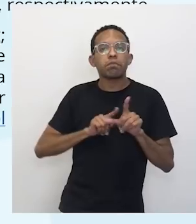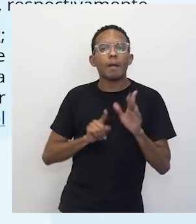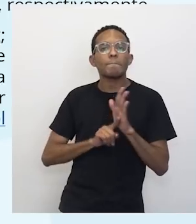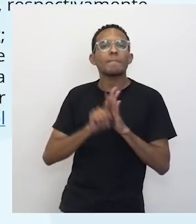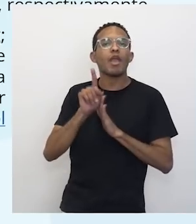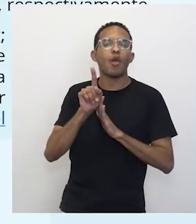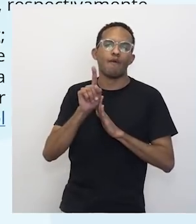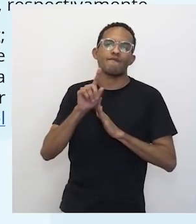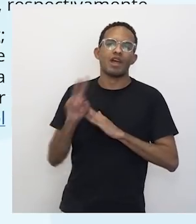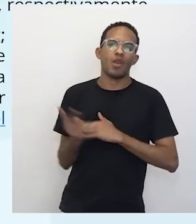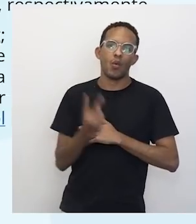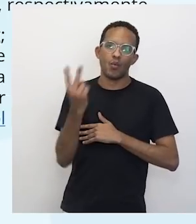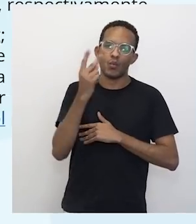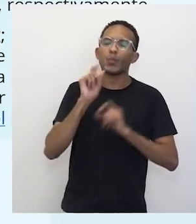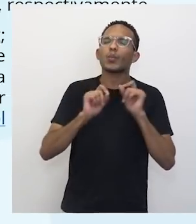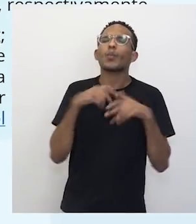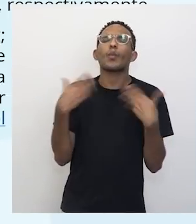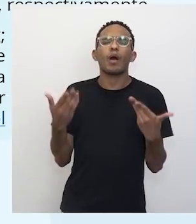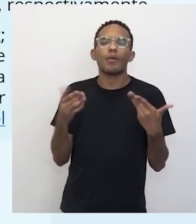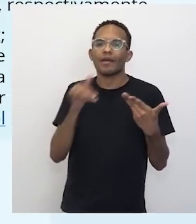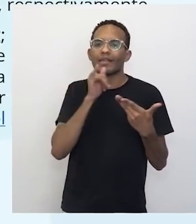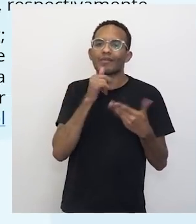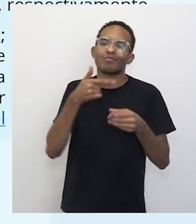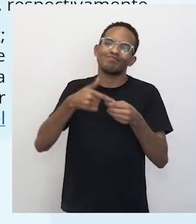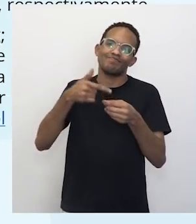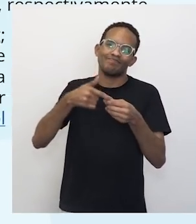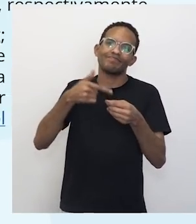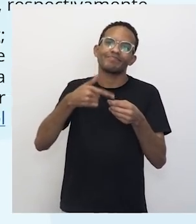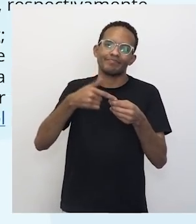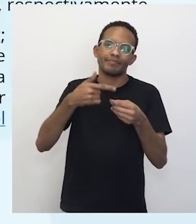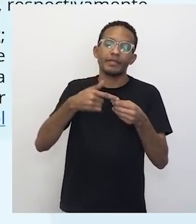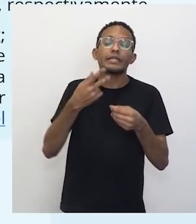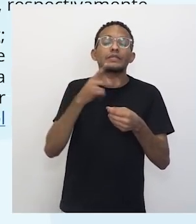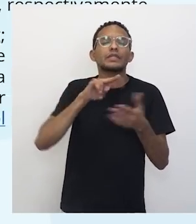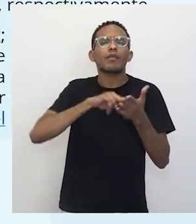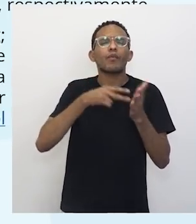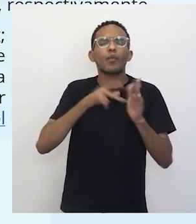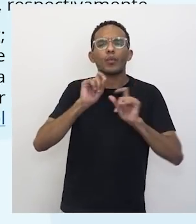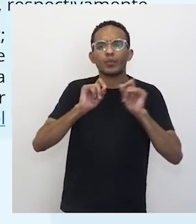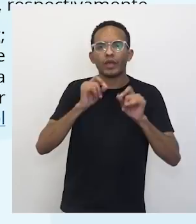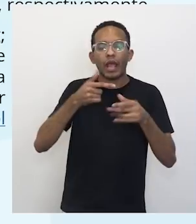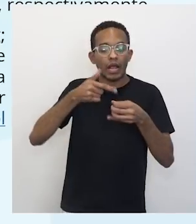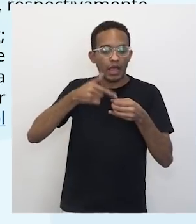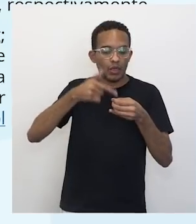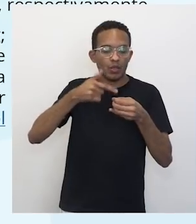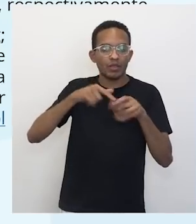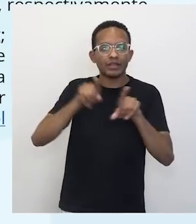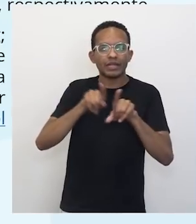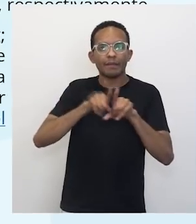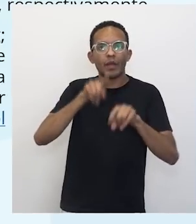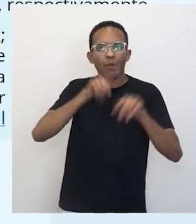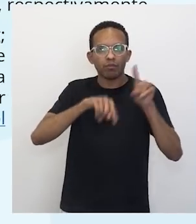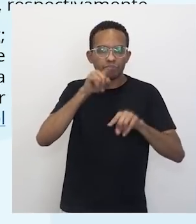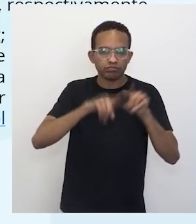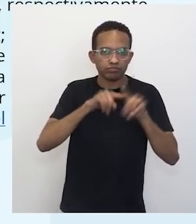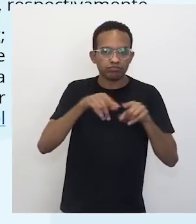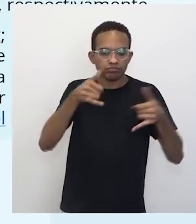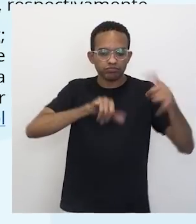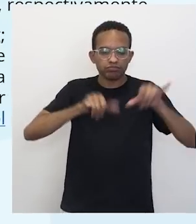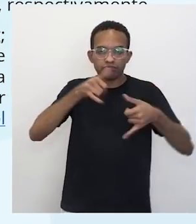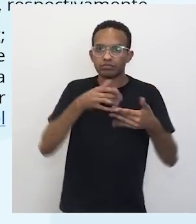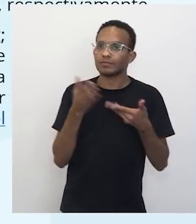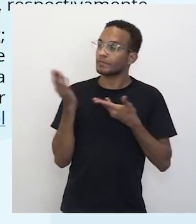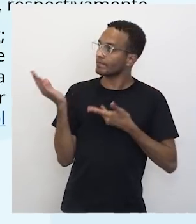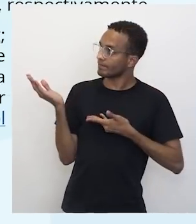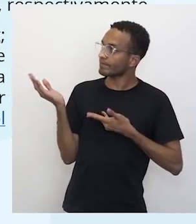calorífico? O maior valor é o da gasolina. Isso quer dizer que a gasolina é a substância, aqui